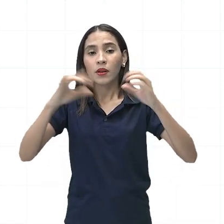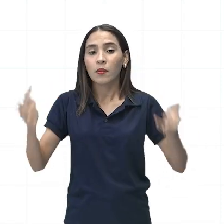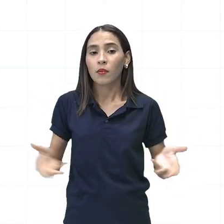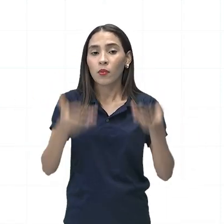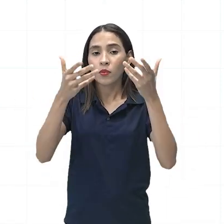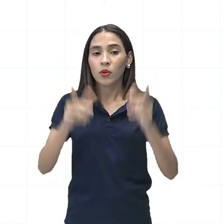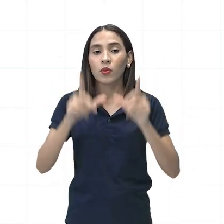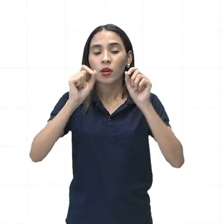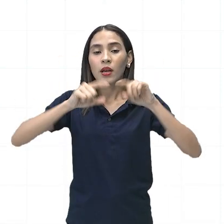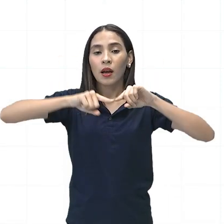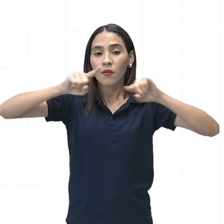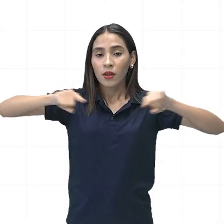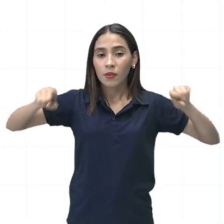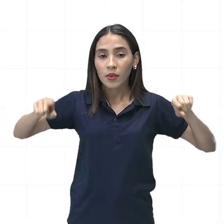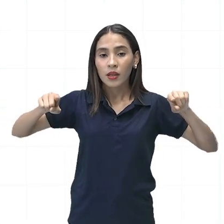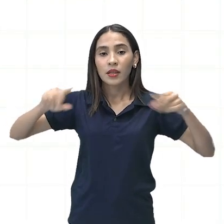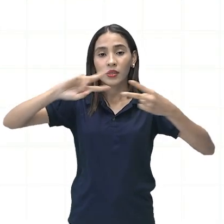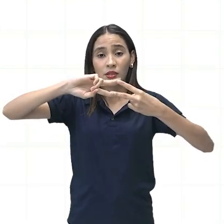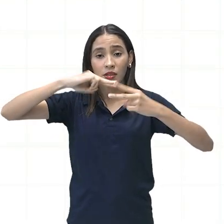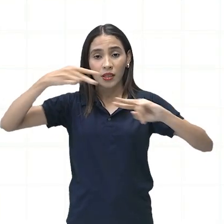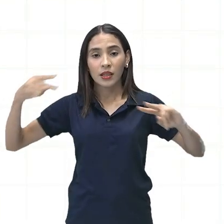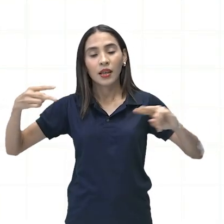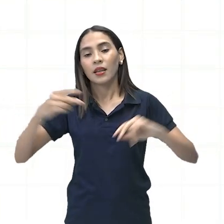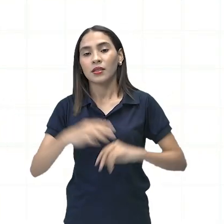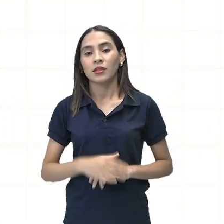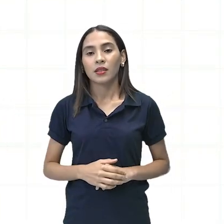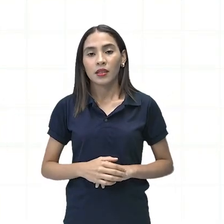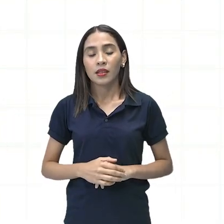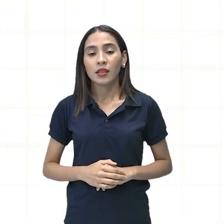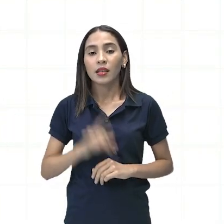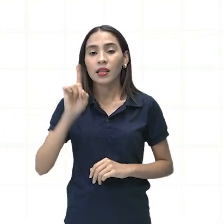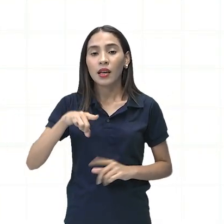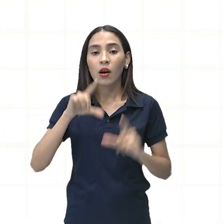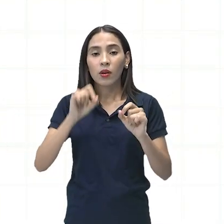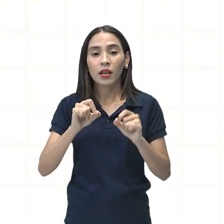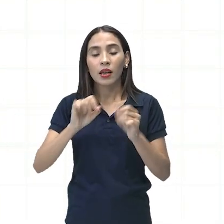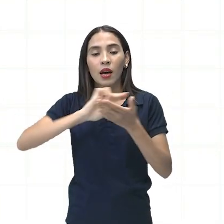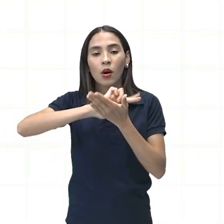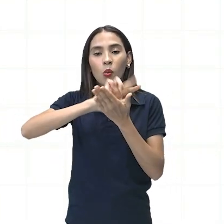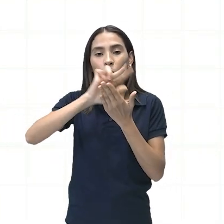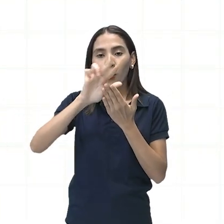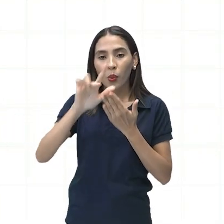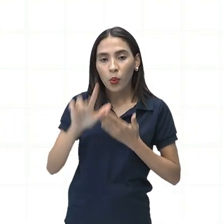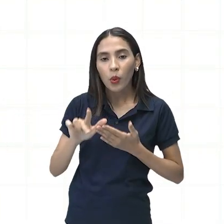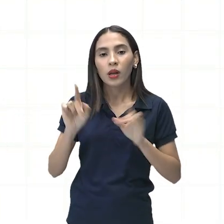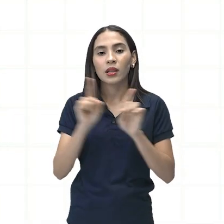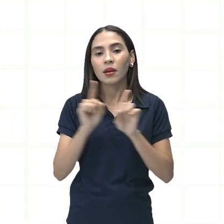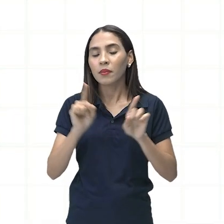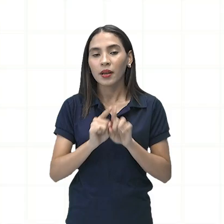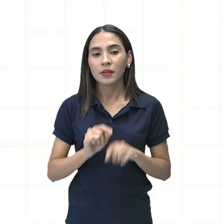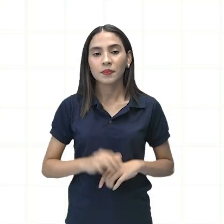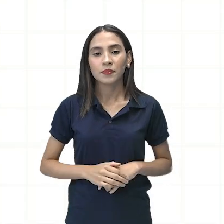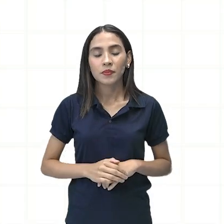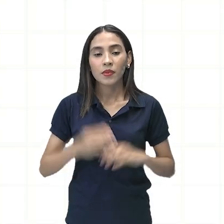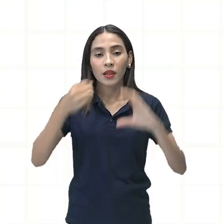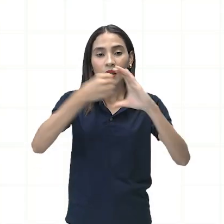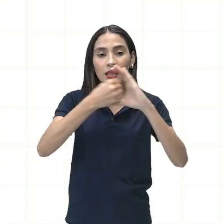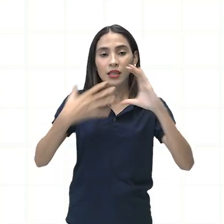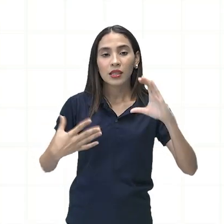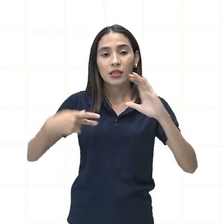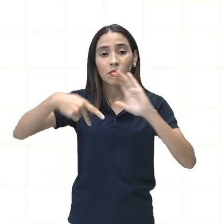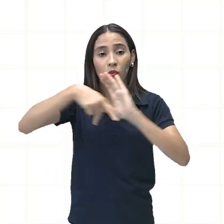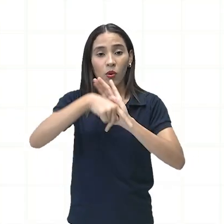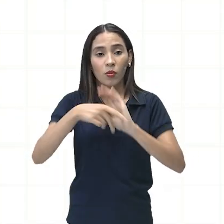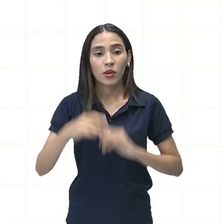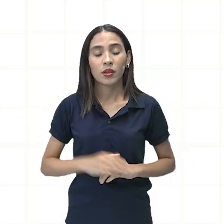a variabilidade genética, que é a diversidade de características